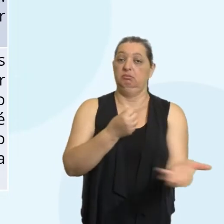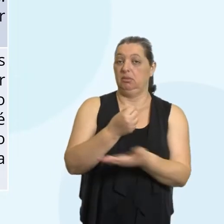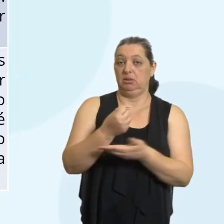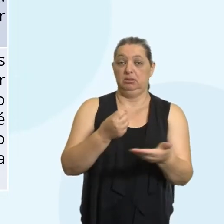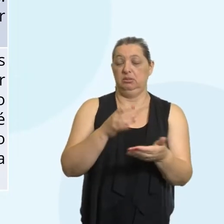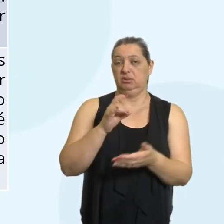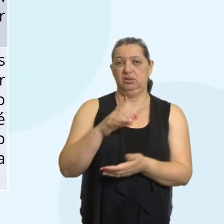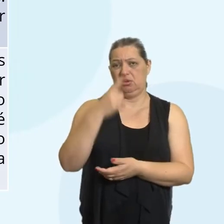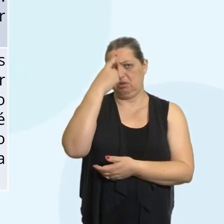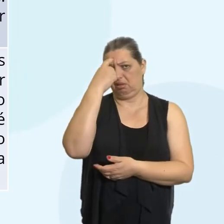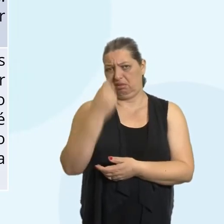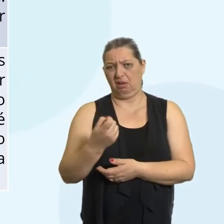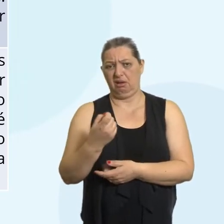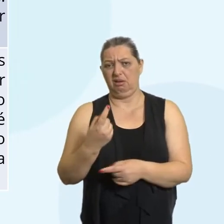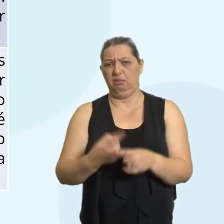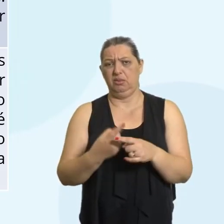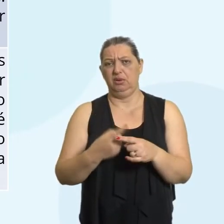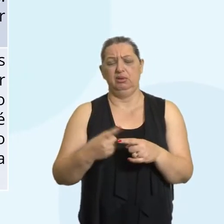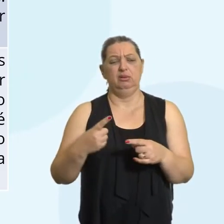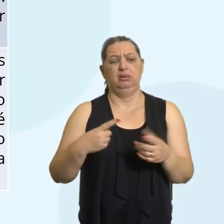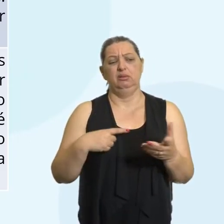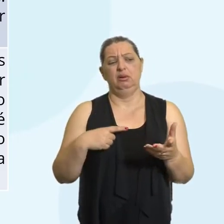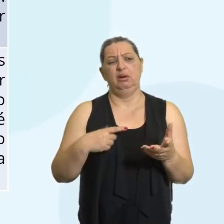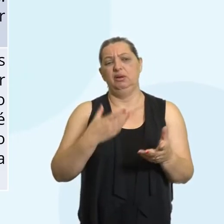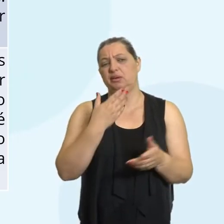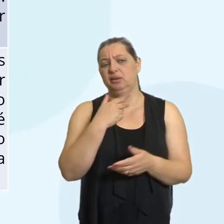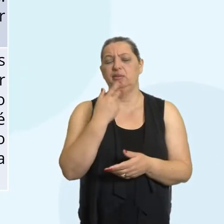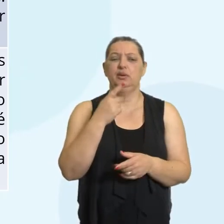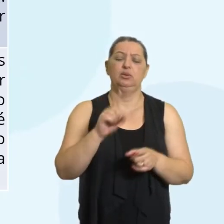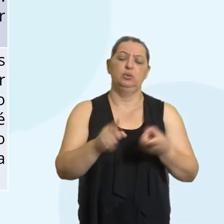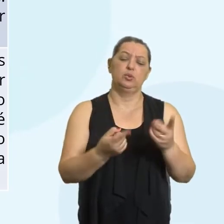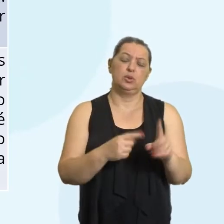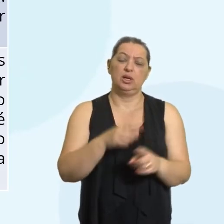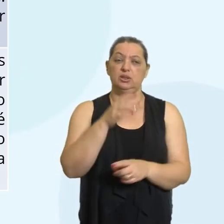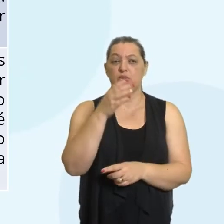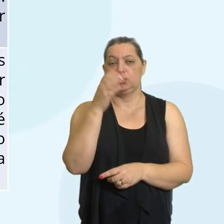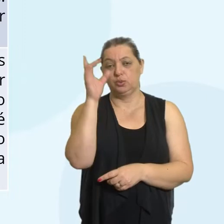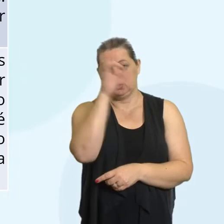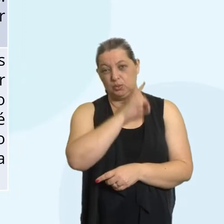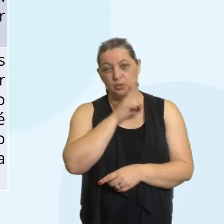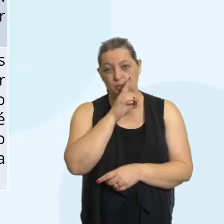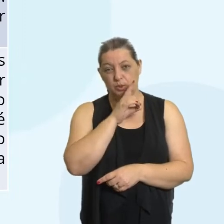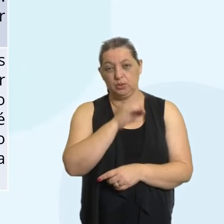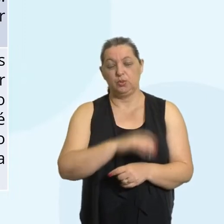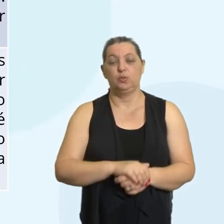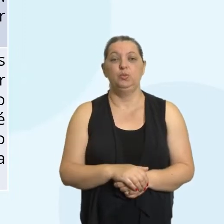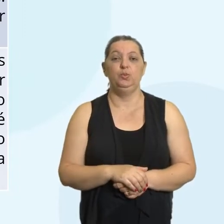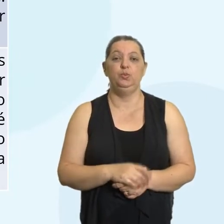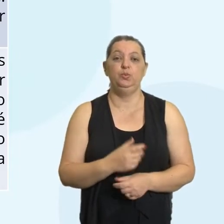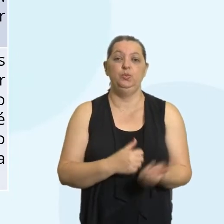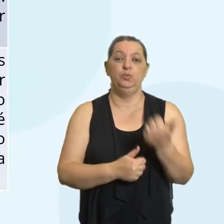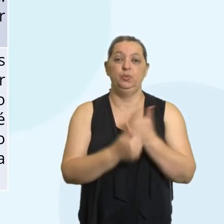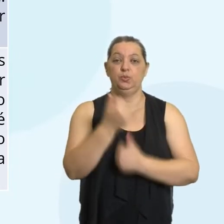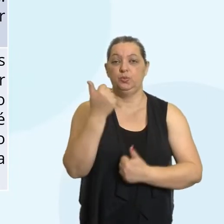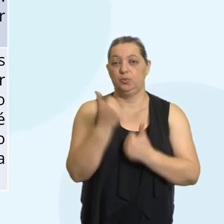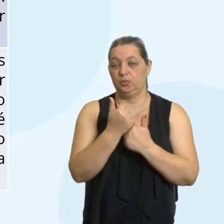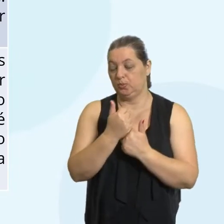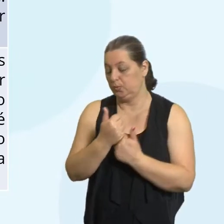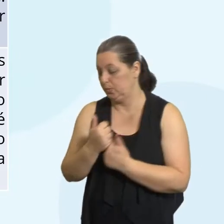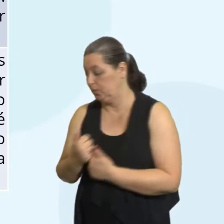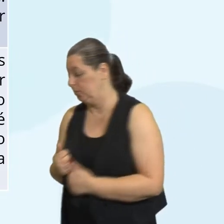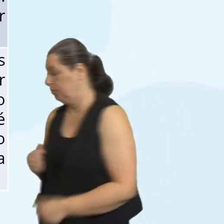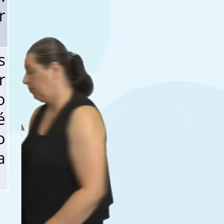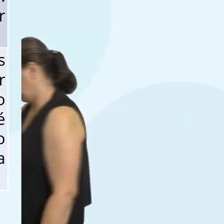porque o tio Cleiton falou no churrasco de domingo nas próximas duas aulas já já divididos nos